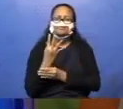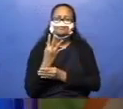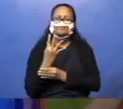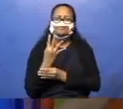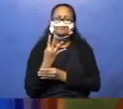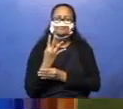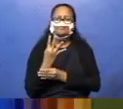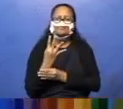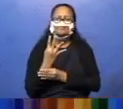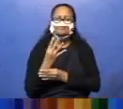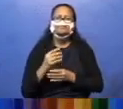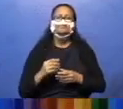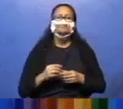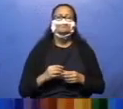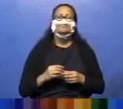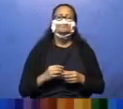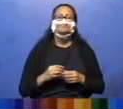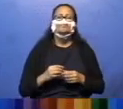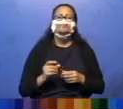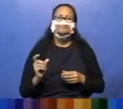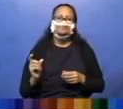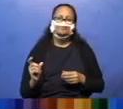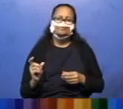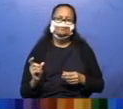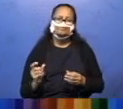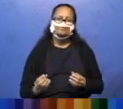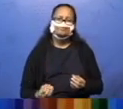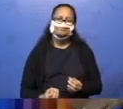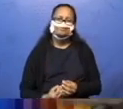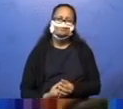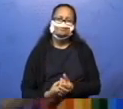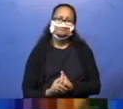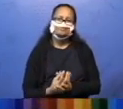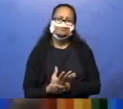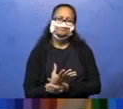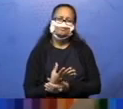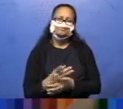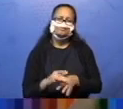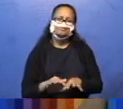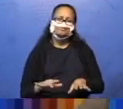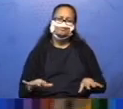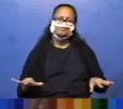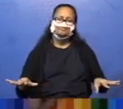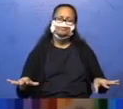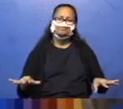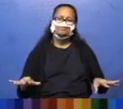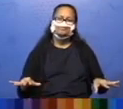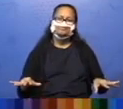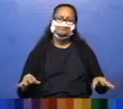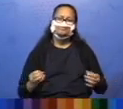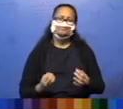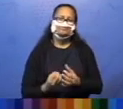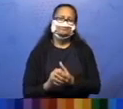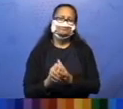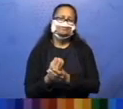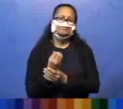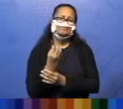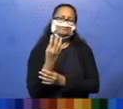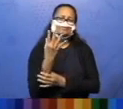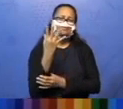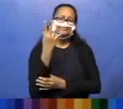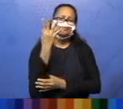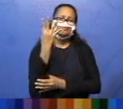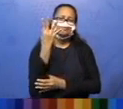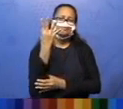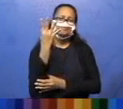O grão no chão. Então, o grão, a sementinha do trigo, caiu no chão. O trigo cresceu. E